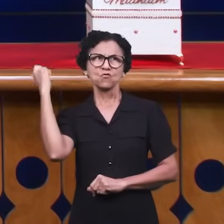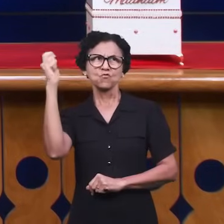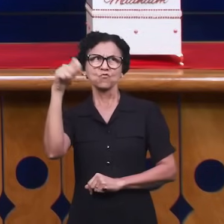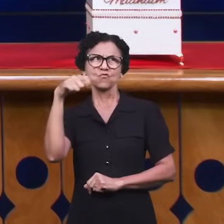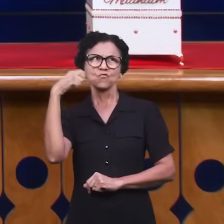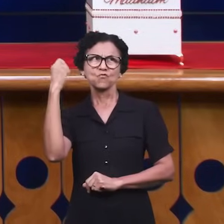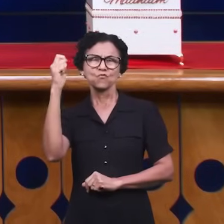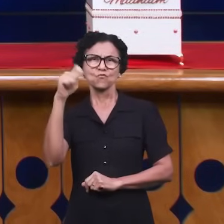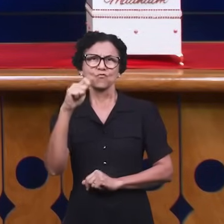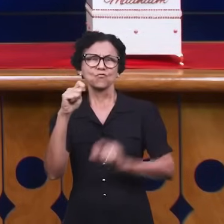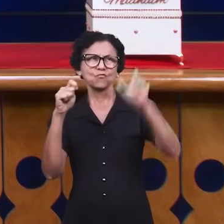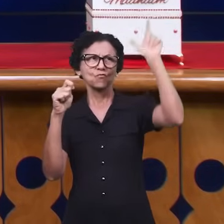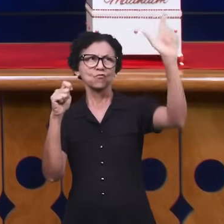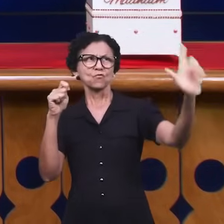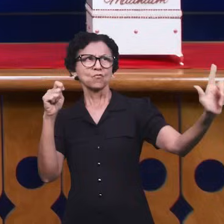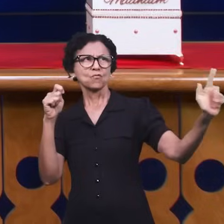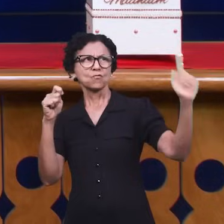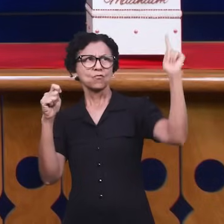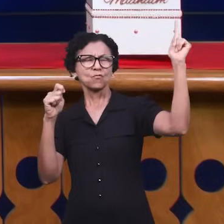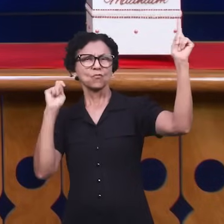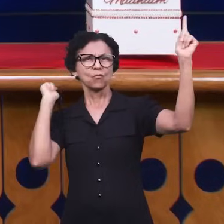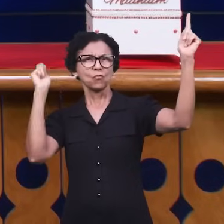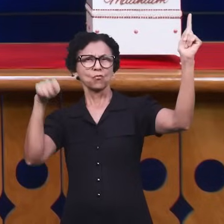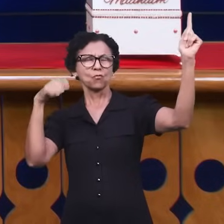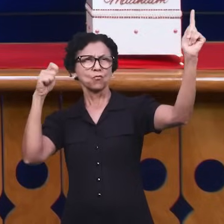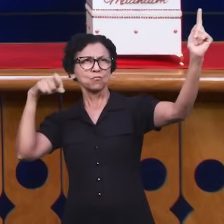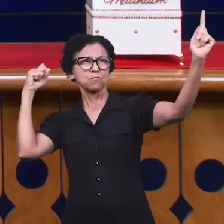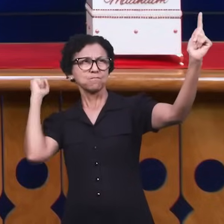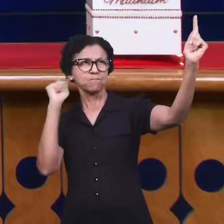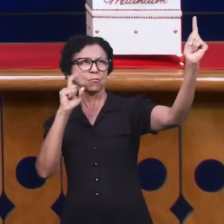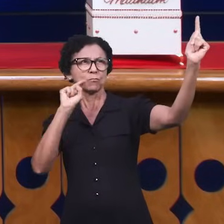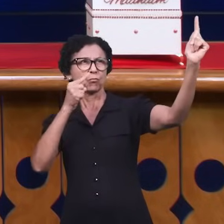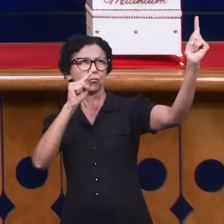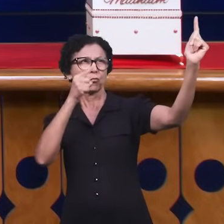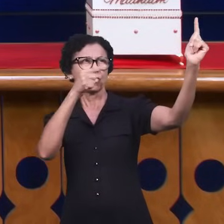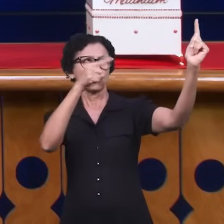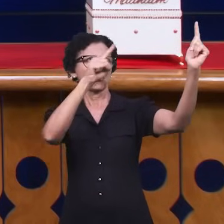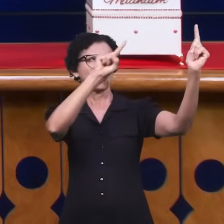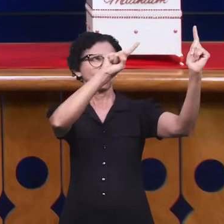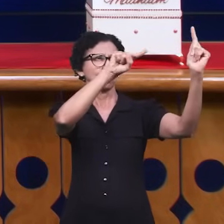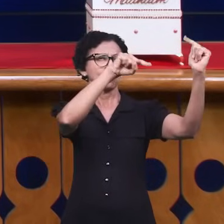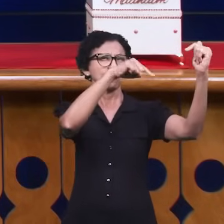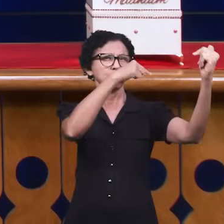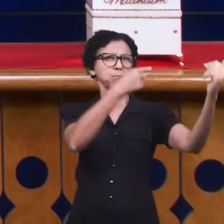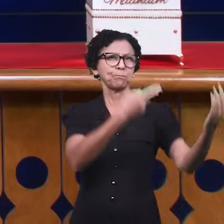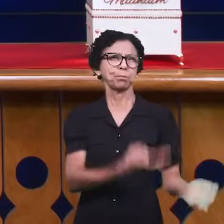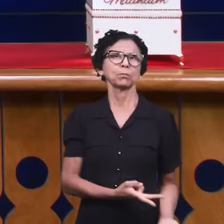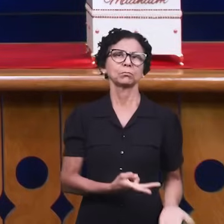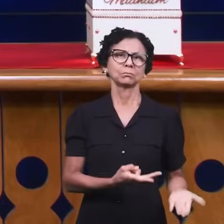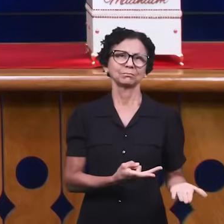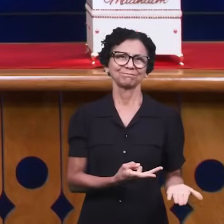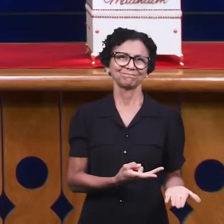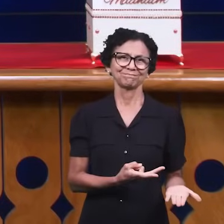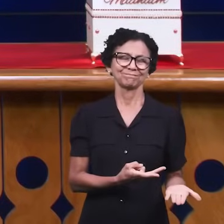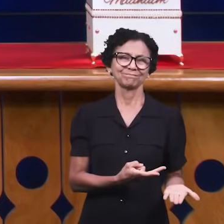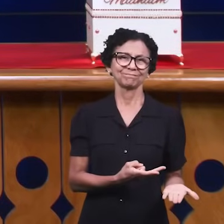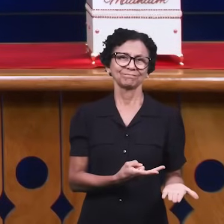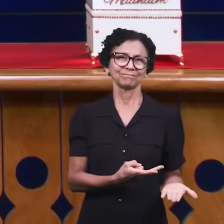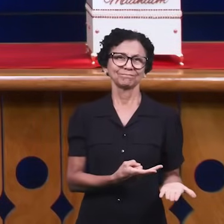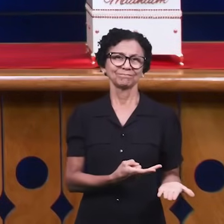caiu, cortou-lhe a cabeça e foi grande a vitória ali. Nome de Davi foi exaltado?